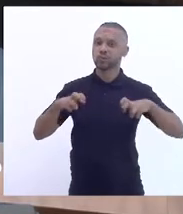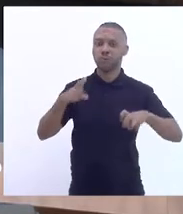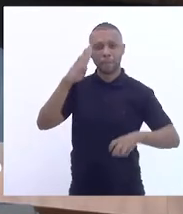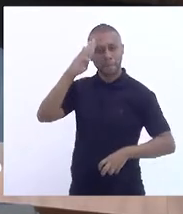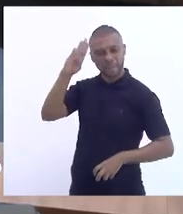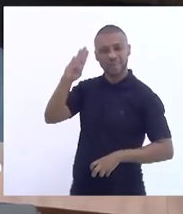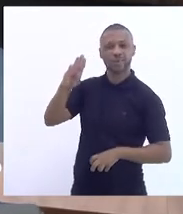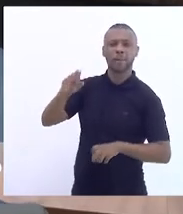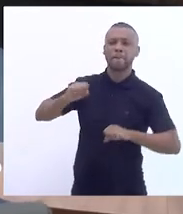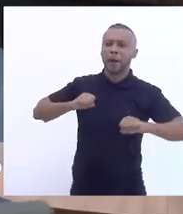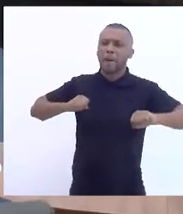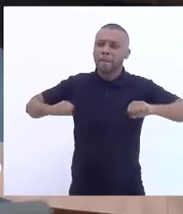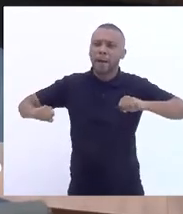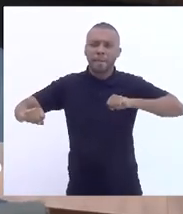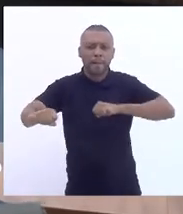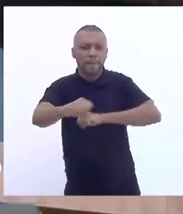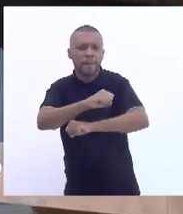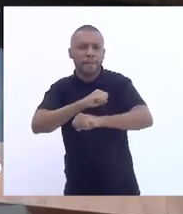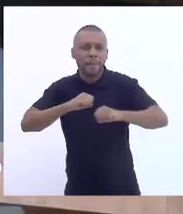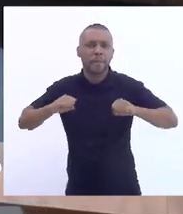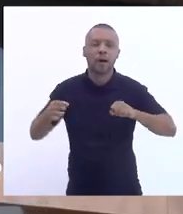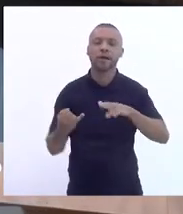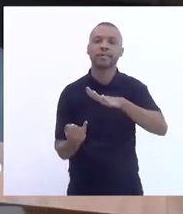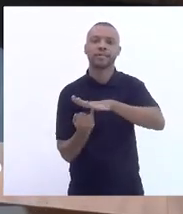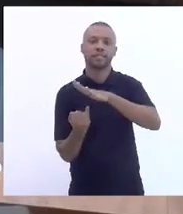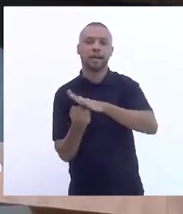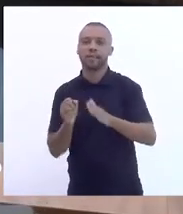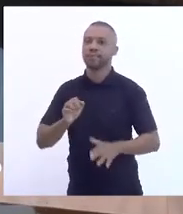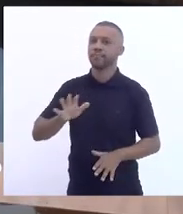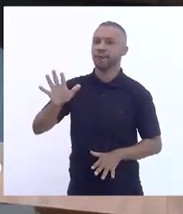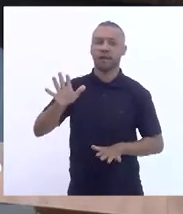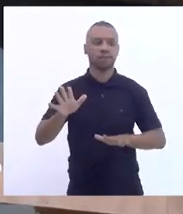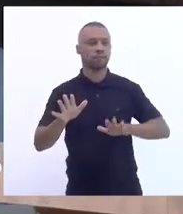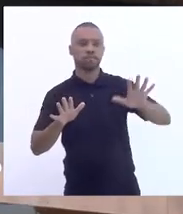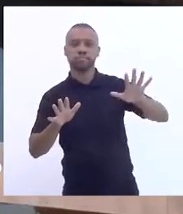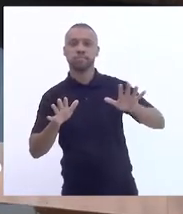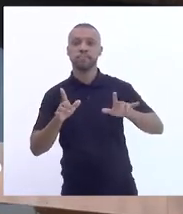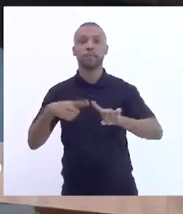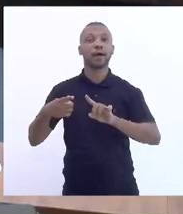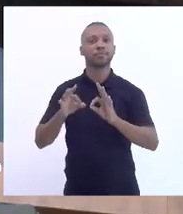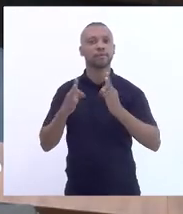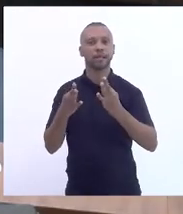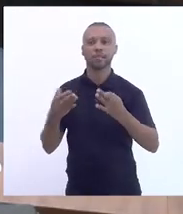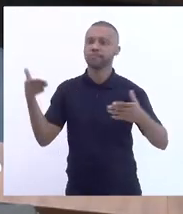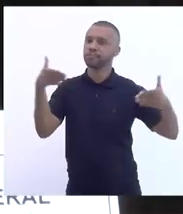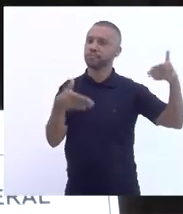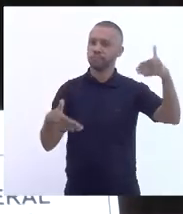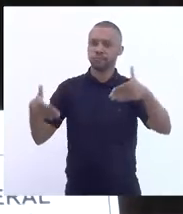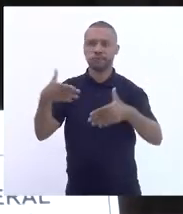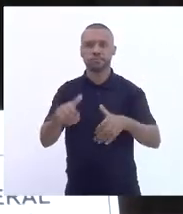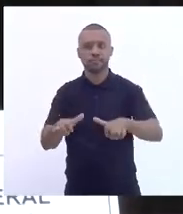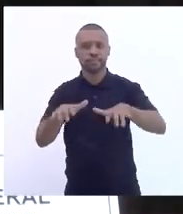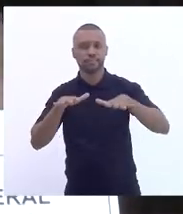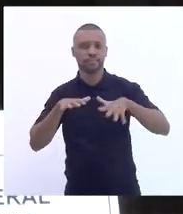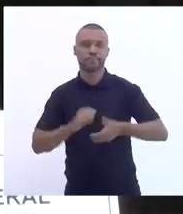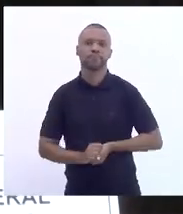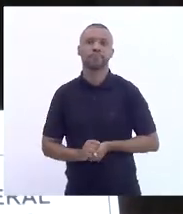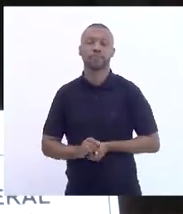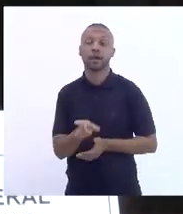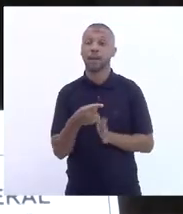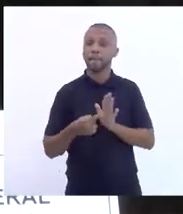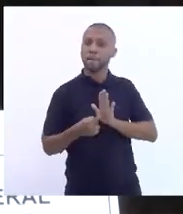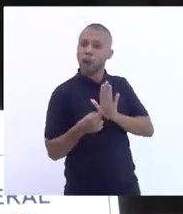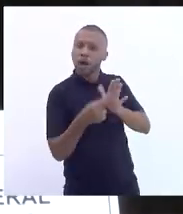de movimentos e entidades e é de favela e familiares que estão aqui presentes que